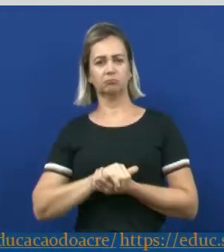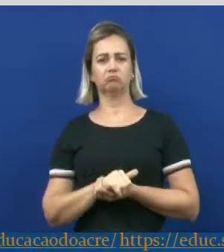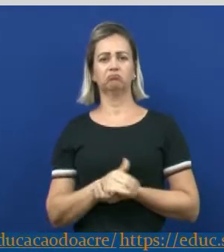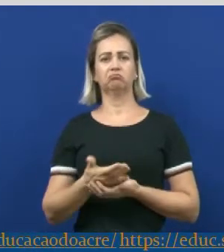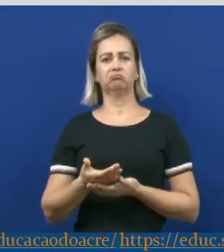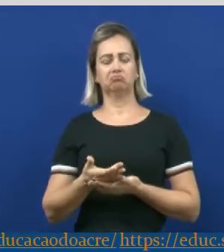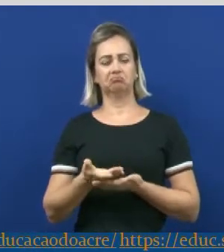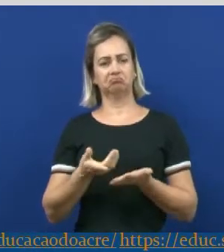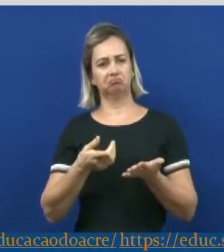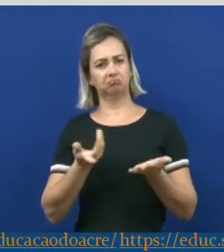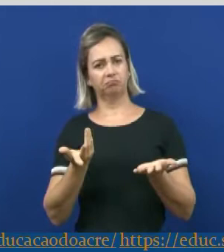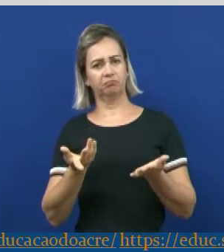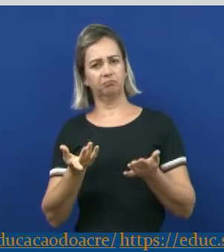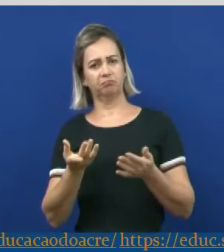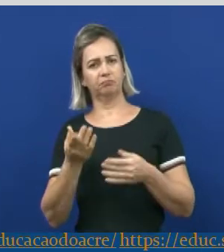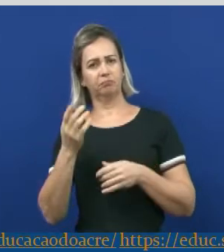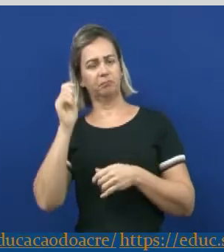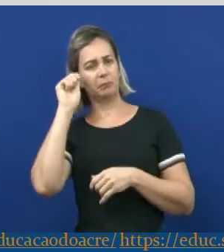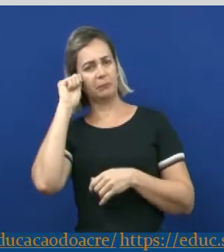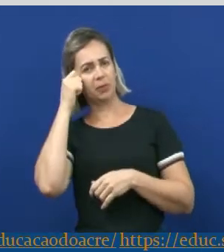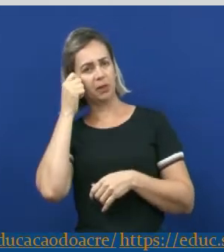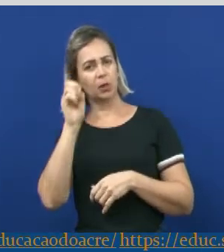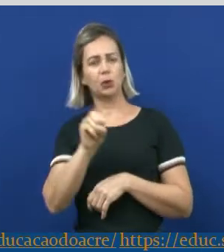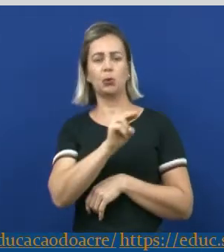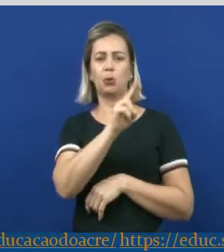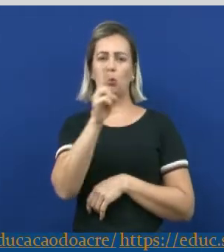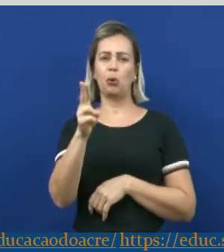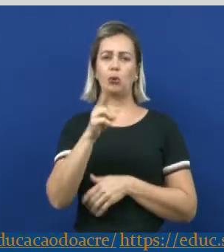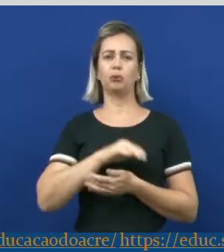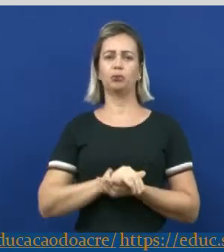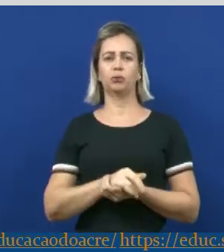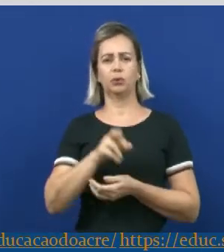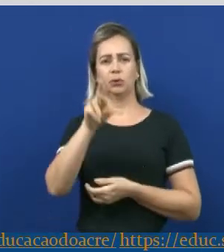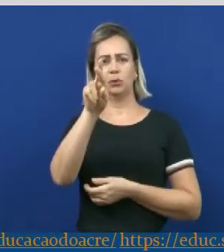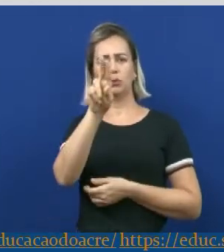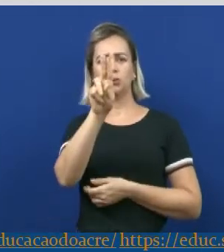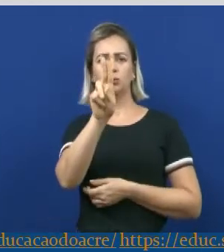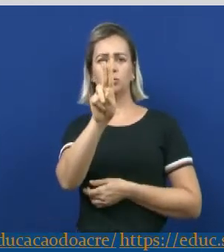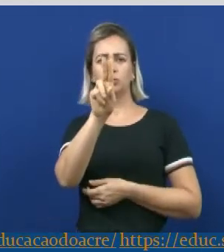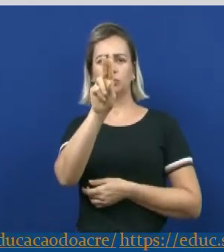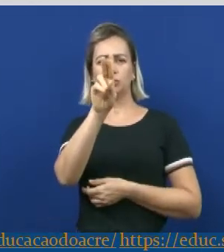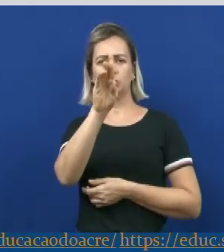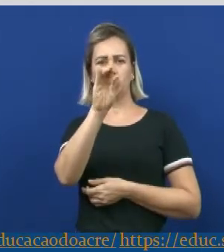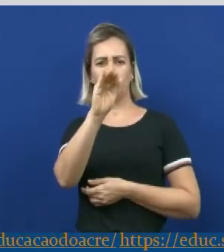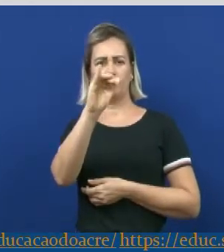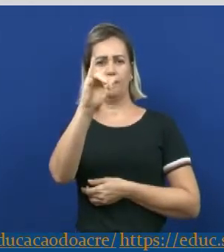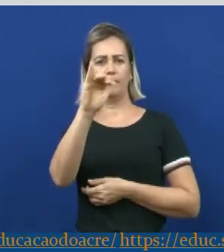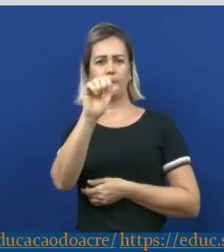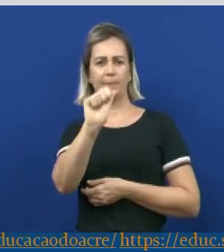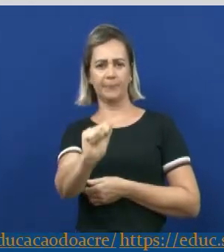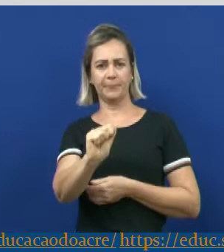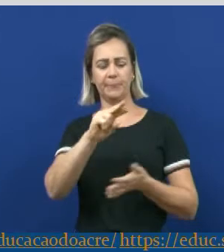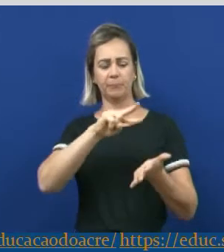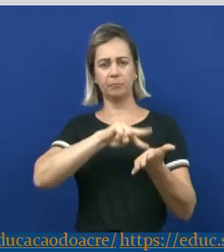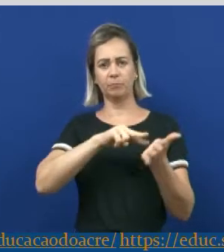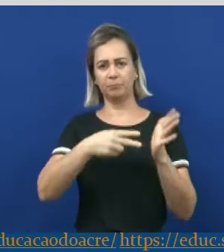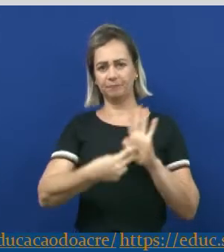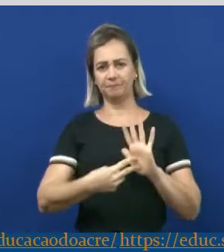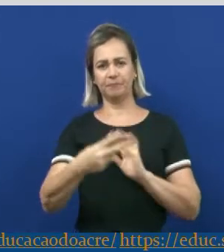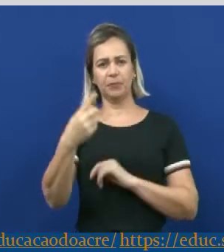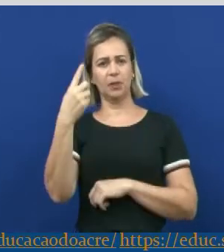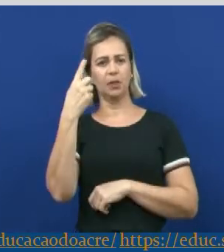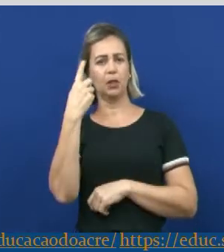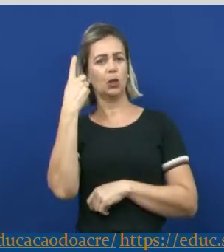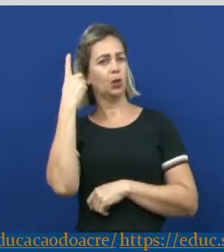soy rubia. A palavra rubia, em espanhol, significa loira, certo? Então, quando eu descrevo rubia, estou